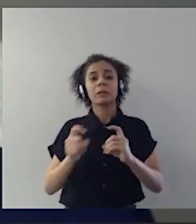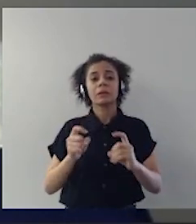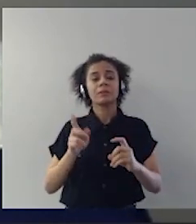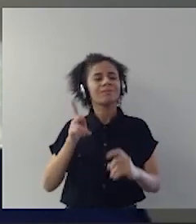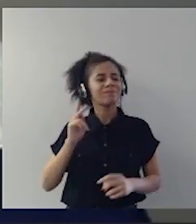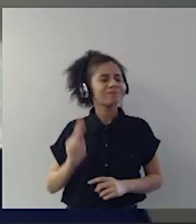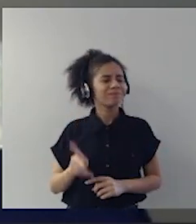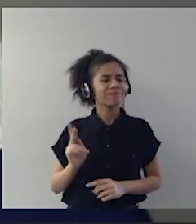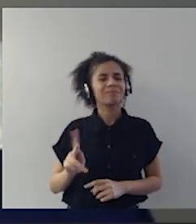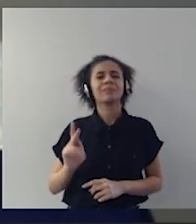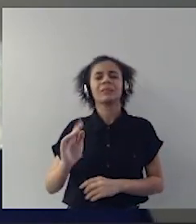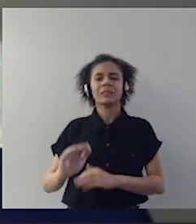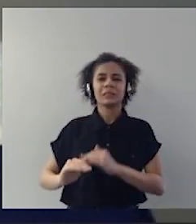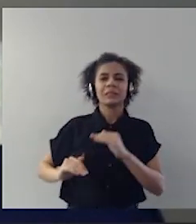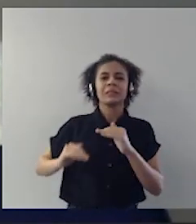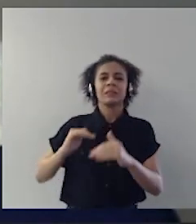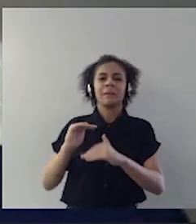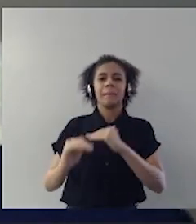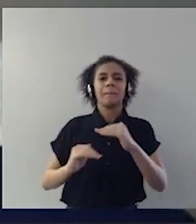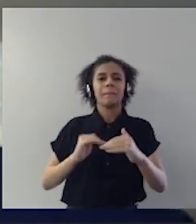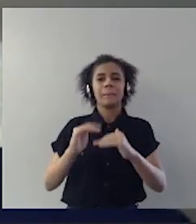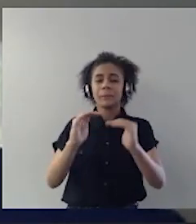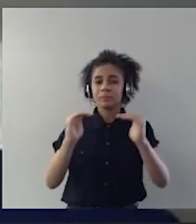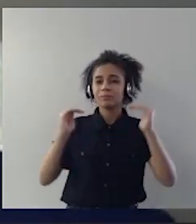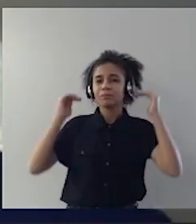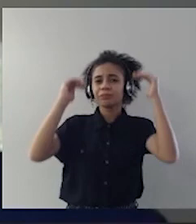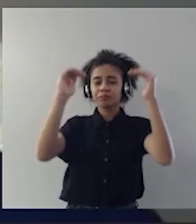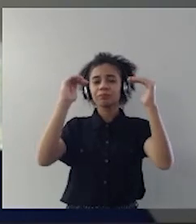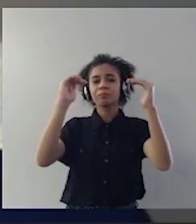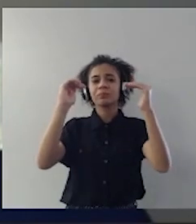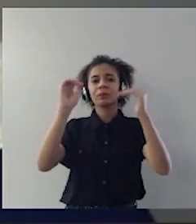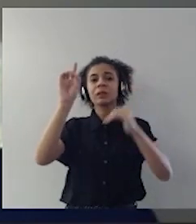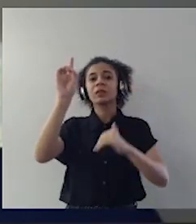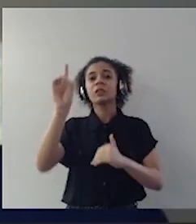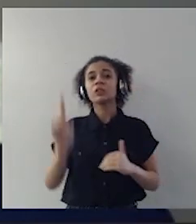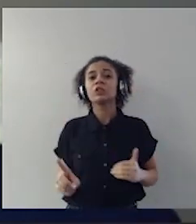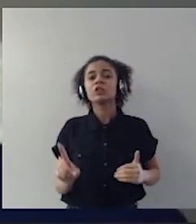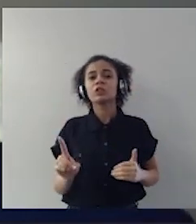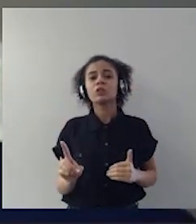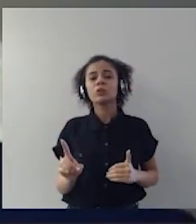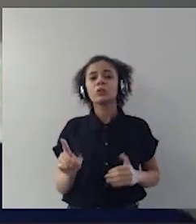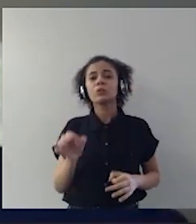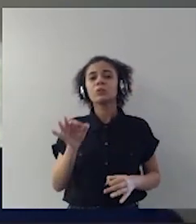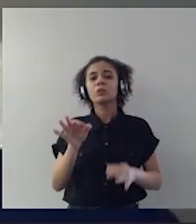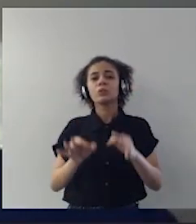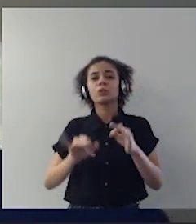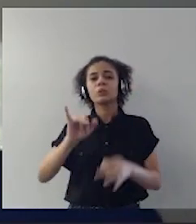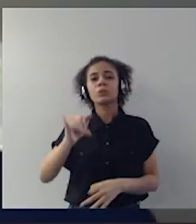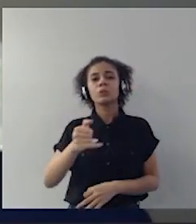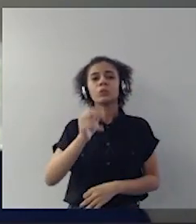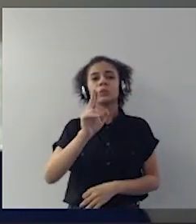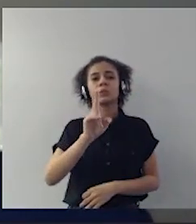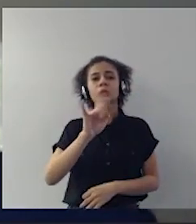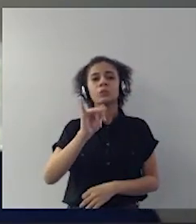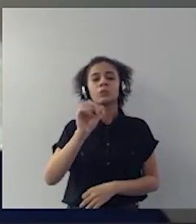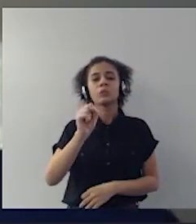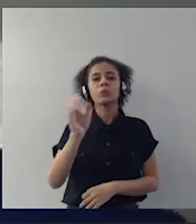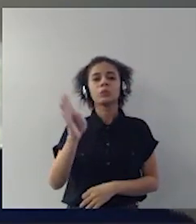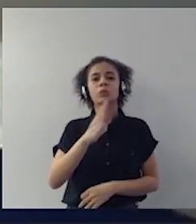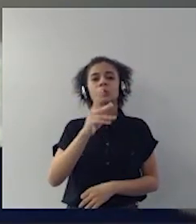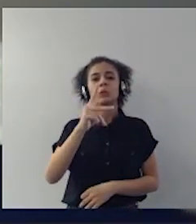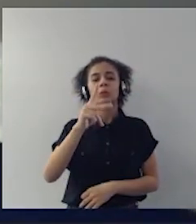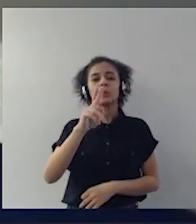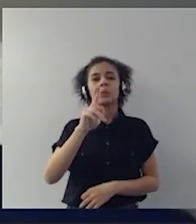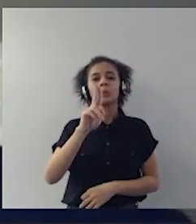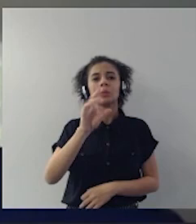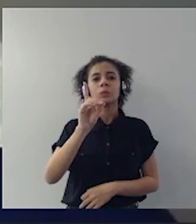sempre foi e segue sendo, sobretudo, um direito jurisprudencial. Claro que ele evoluiu muito para um direito